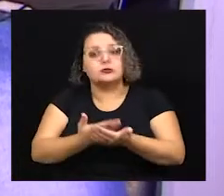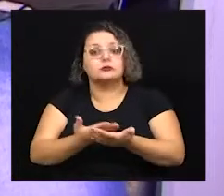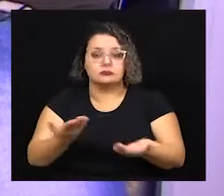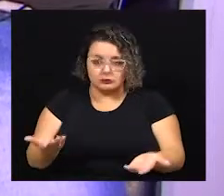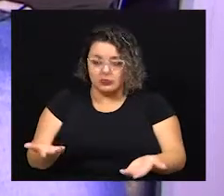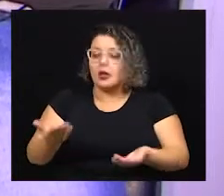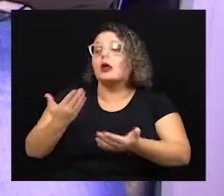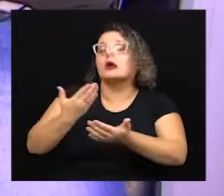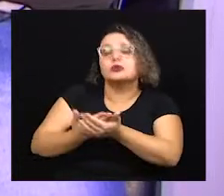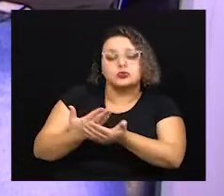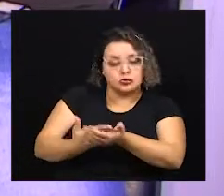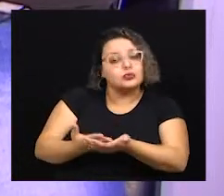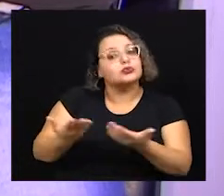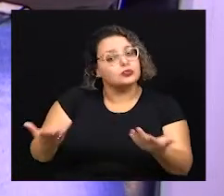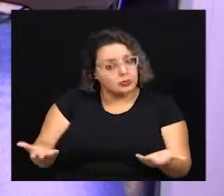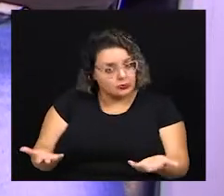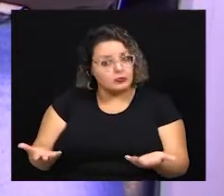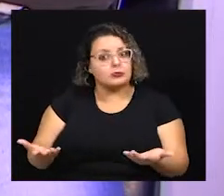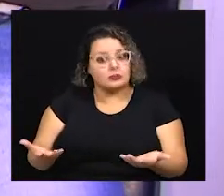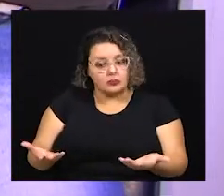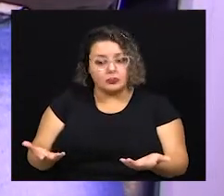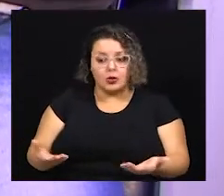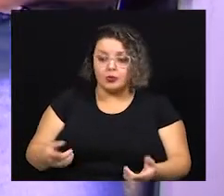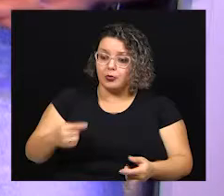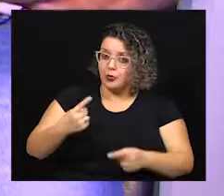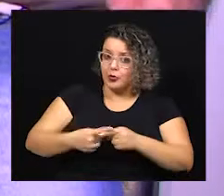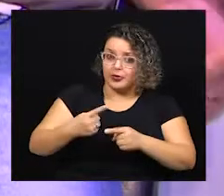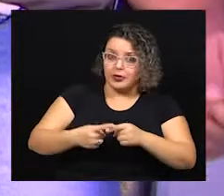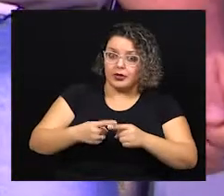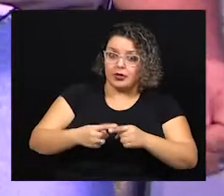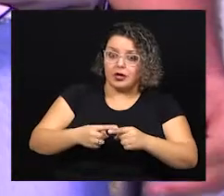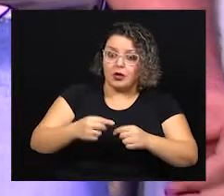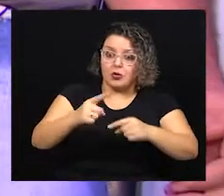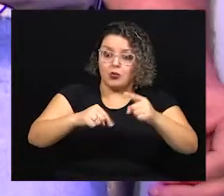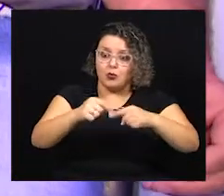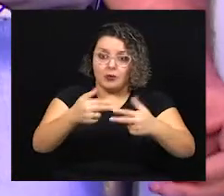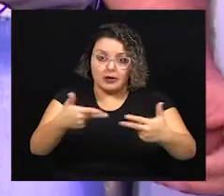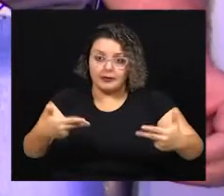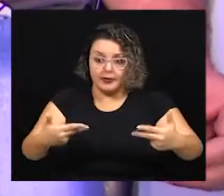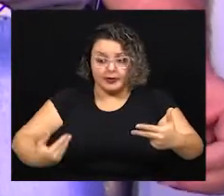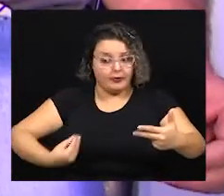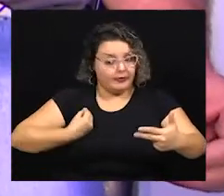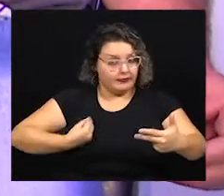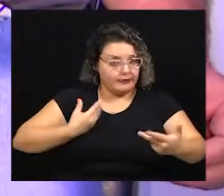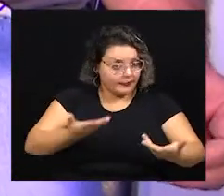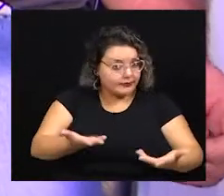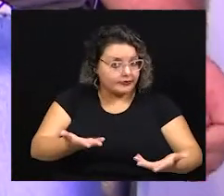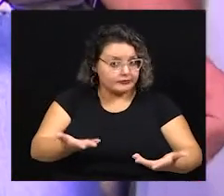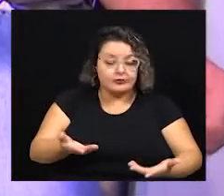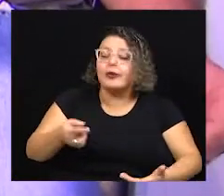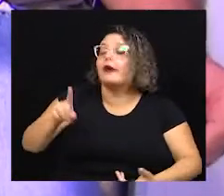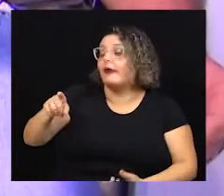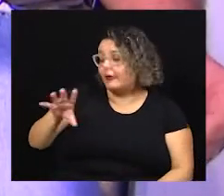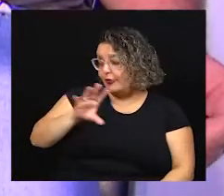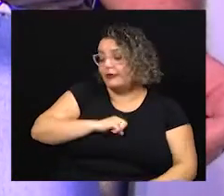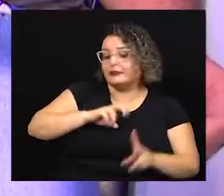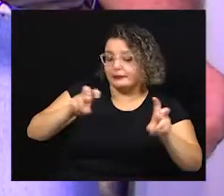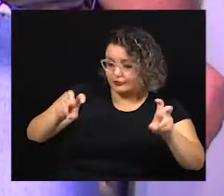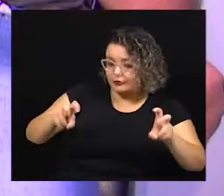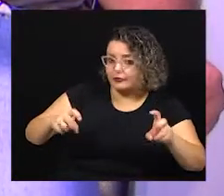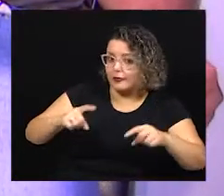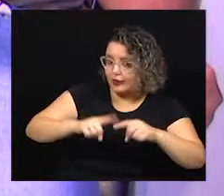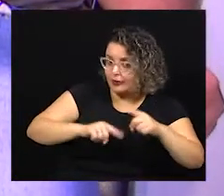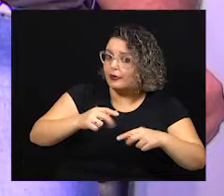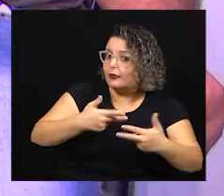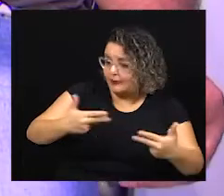né? Porque o seu estoque é vivo. Então, gostei dessa frase, o seu estoque é vivo. O seu estoque é vivo.